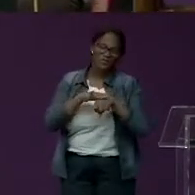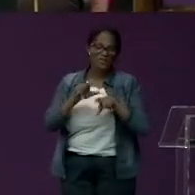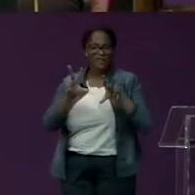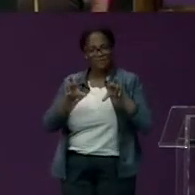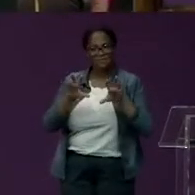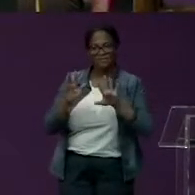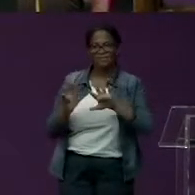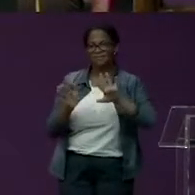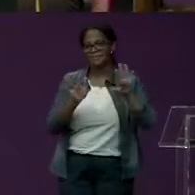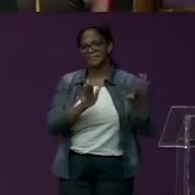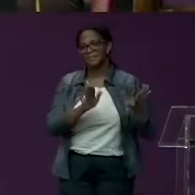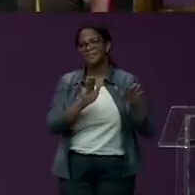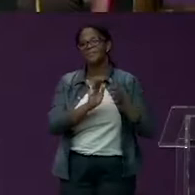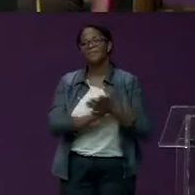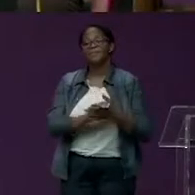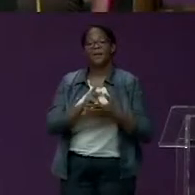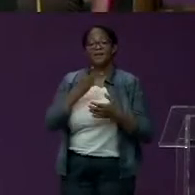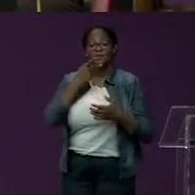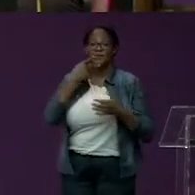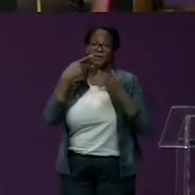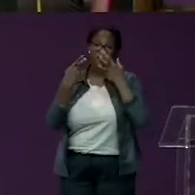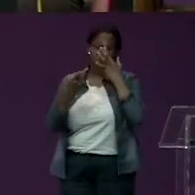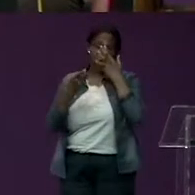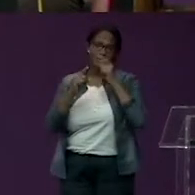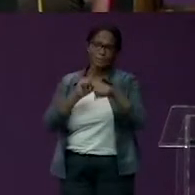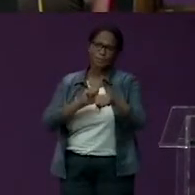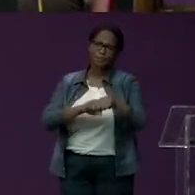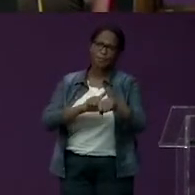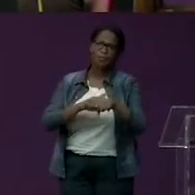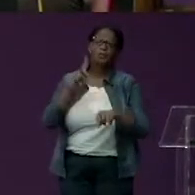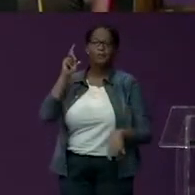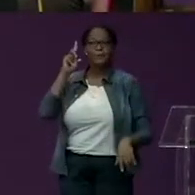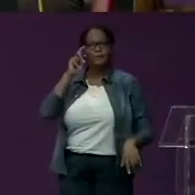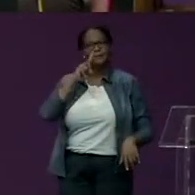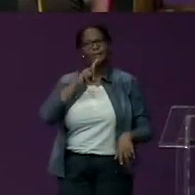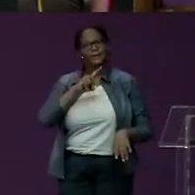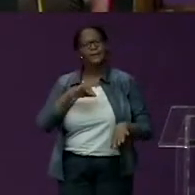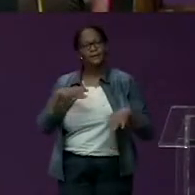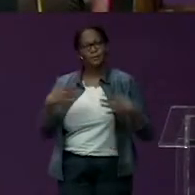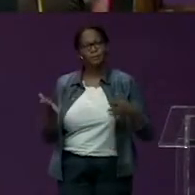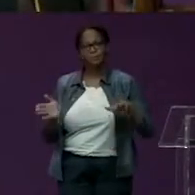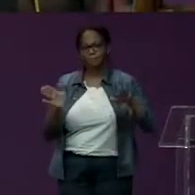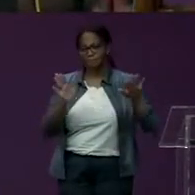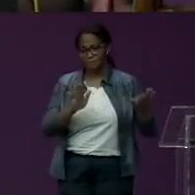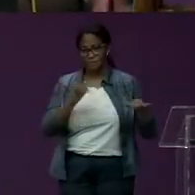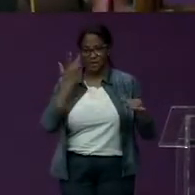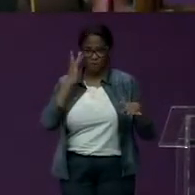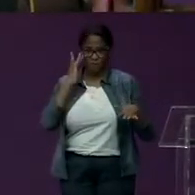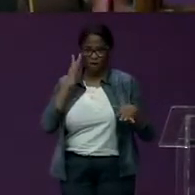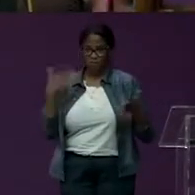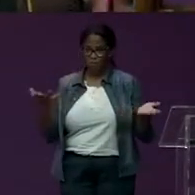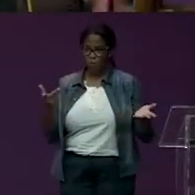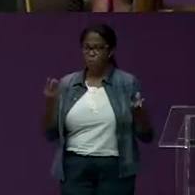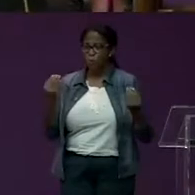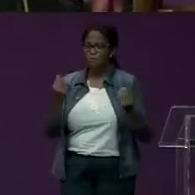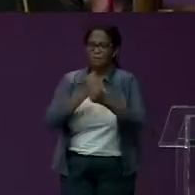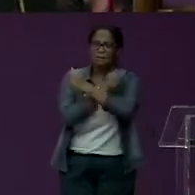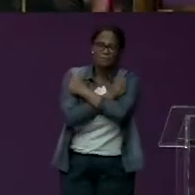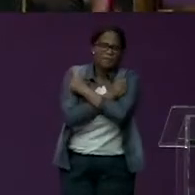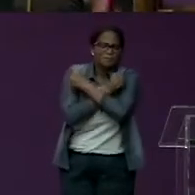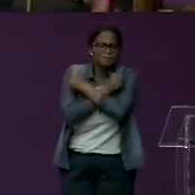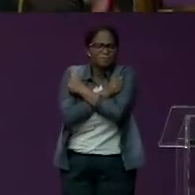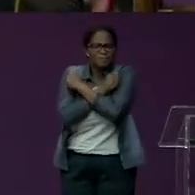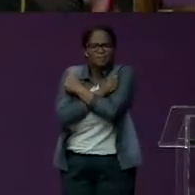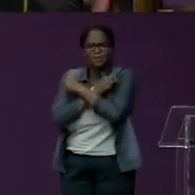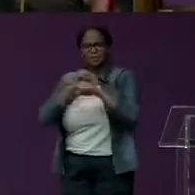isso. A gente falou que são tempos difíceis, né? Mas eu acho que também, e hoje recebi muitos abraços aqui,